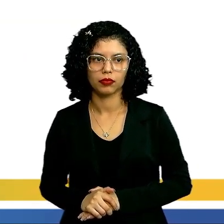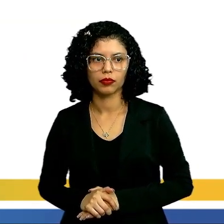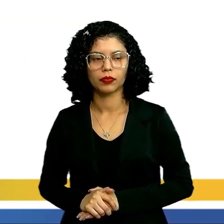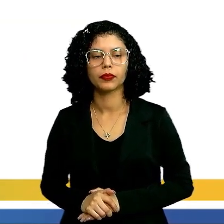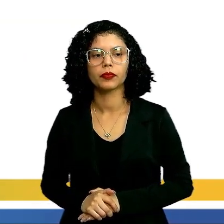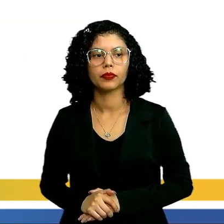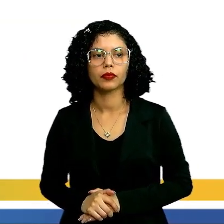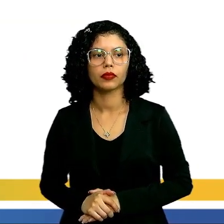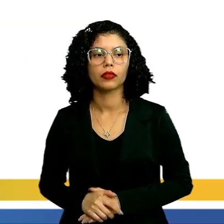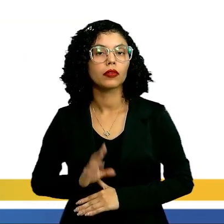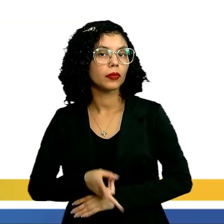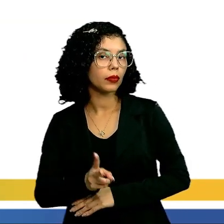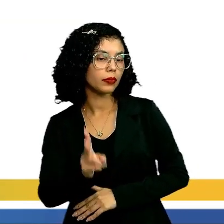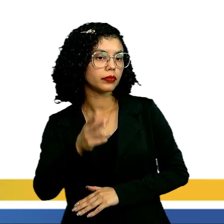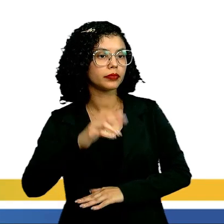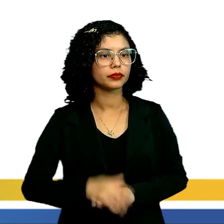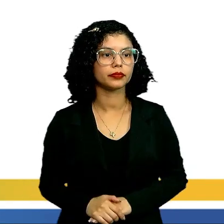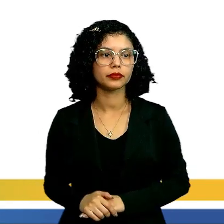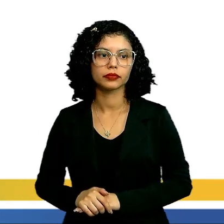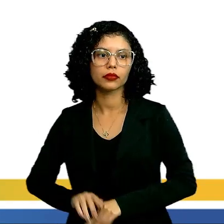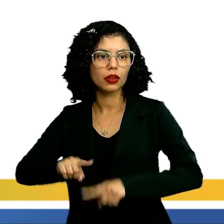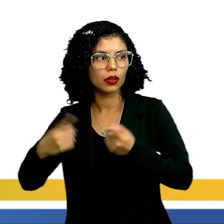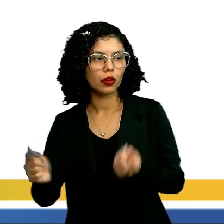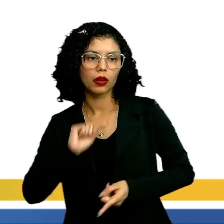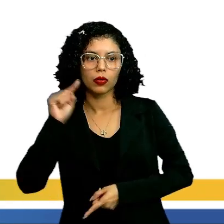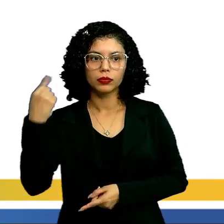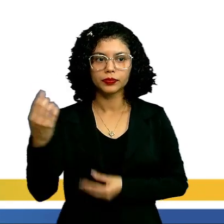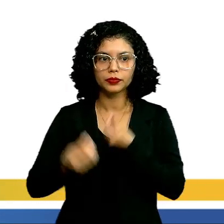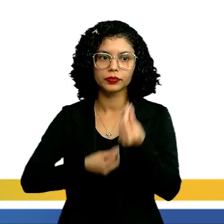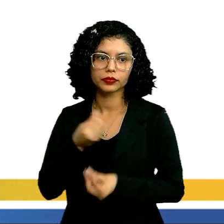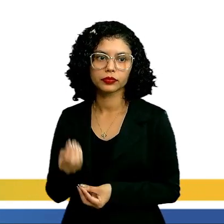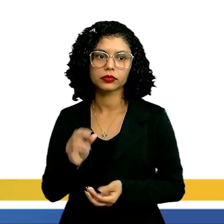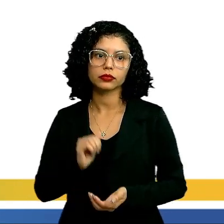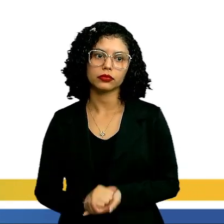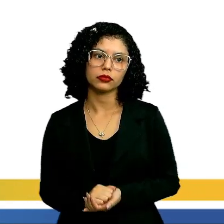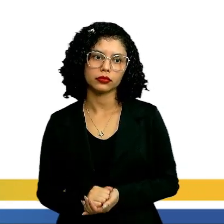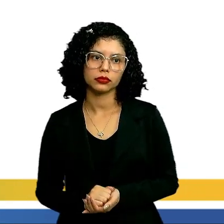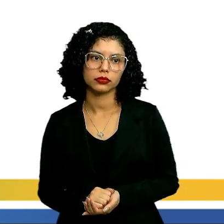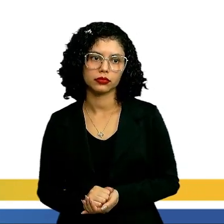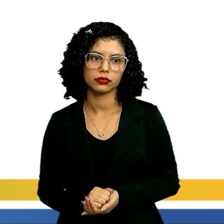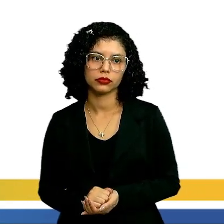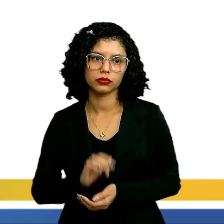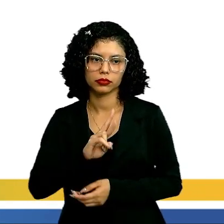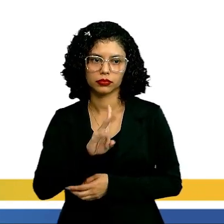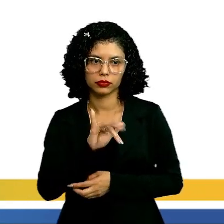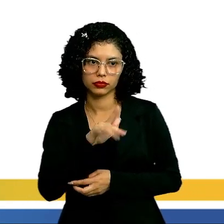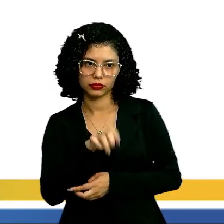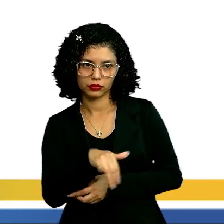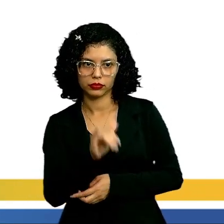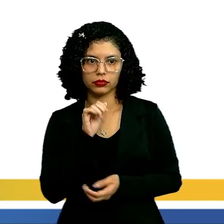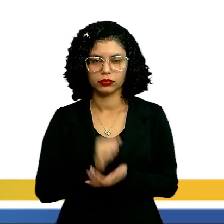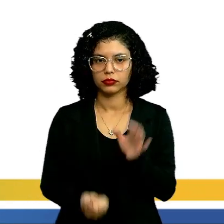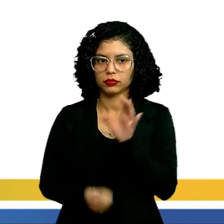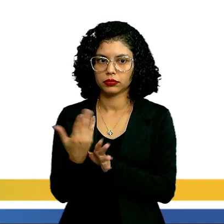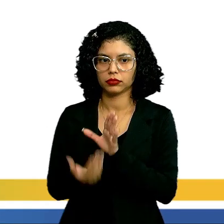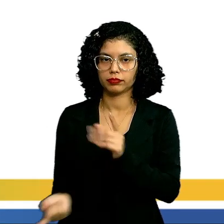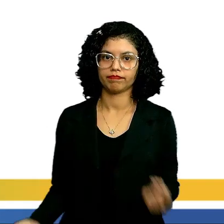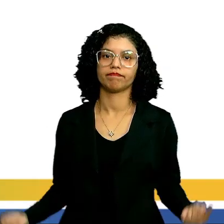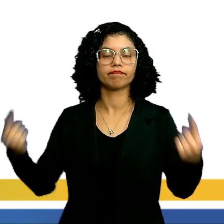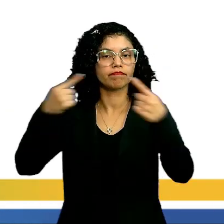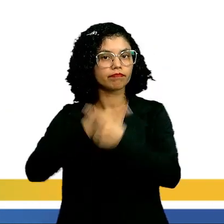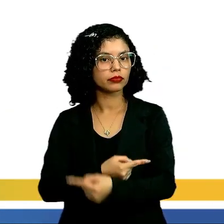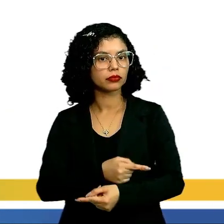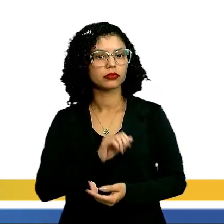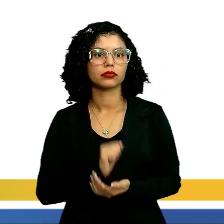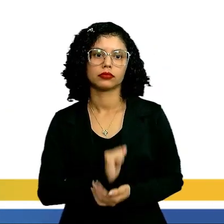dólares. Continuando a leitura, mas lá, como aqui, o reality gera